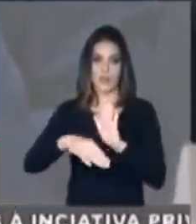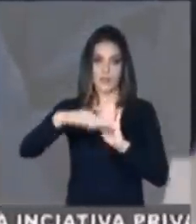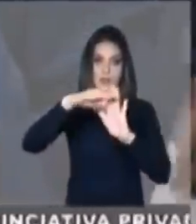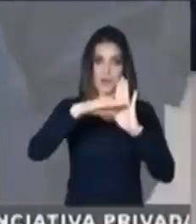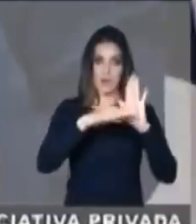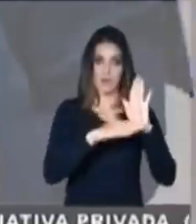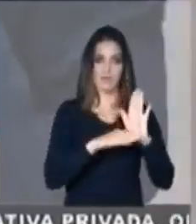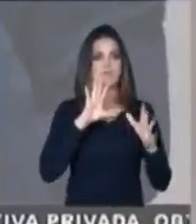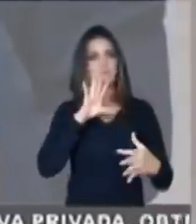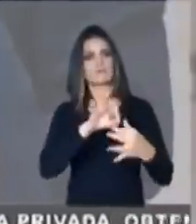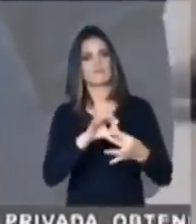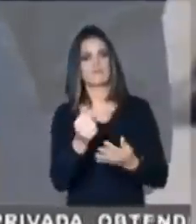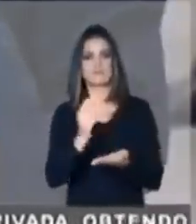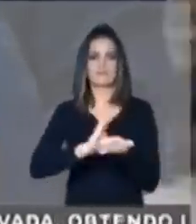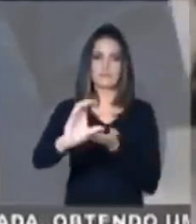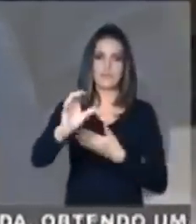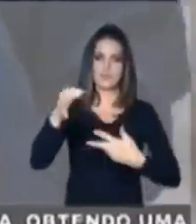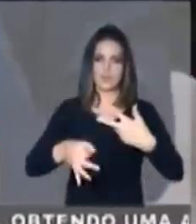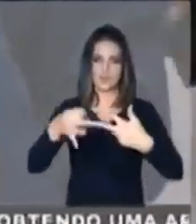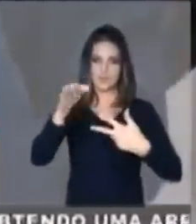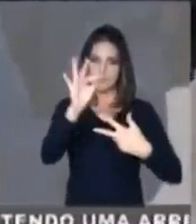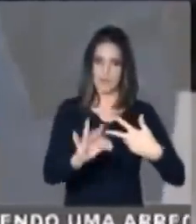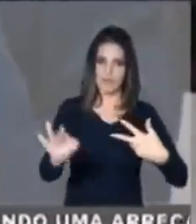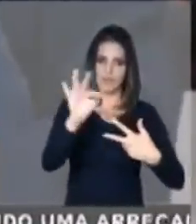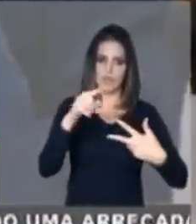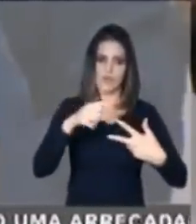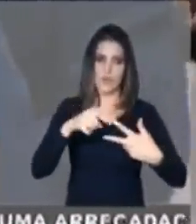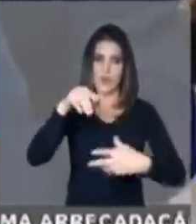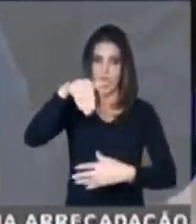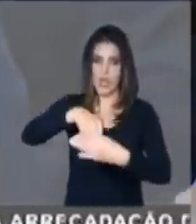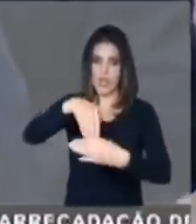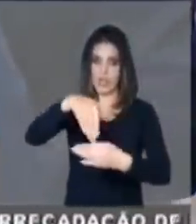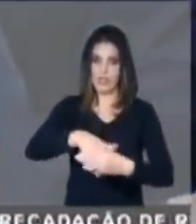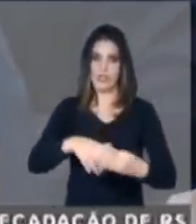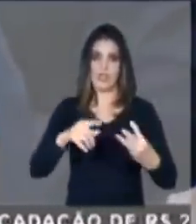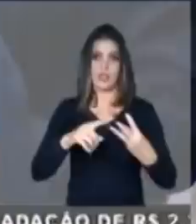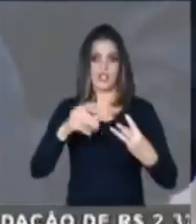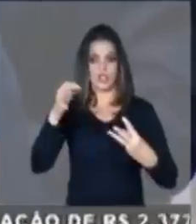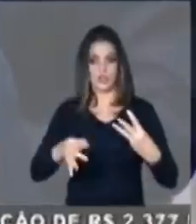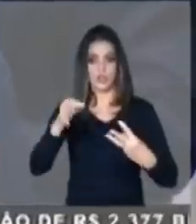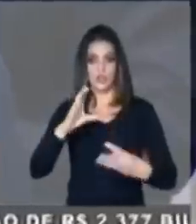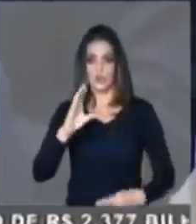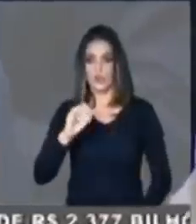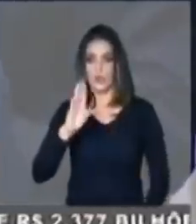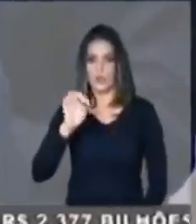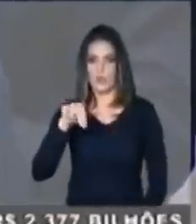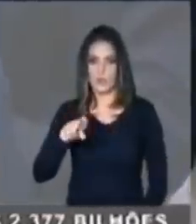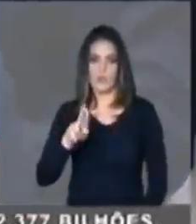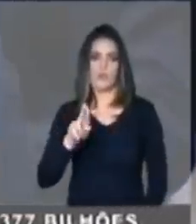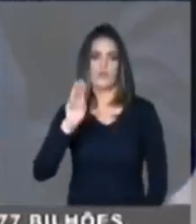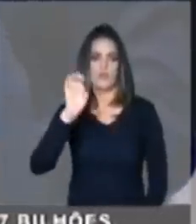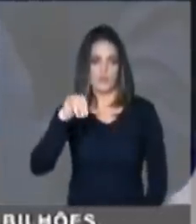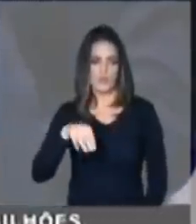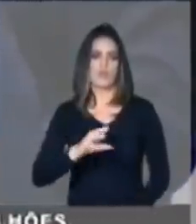respeito a dinheiro para a Justiça Federal, Eleitoral e a Justiça Comum também, liberando mais de 100 milhões de